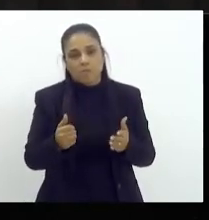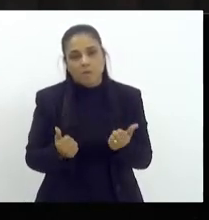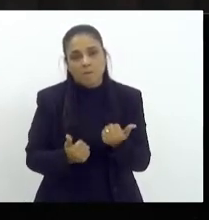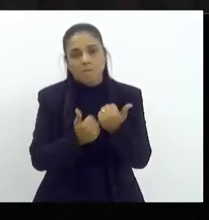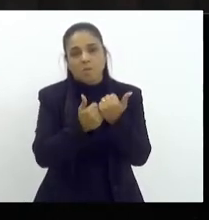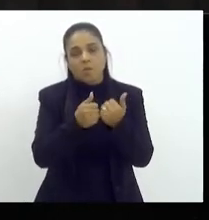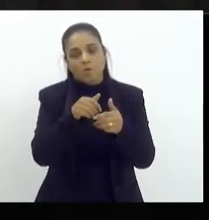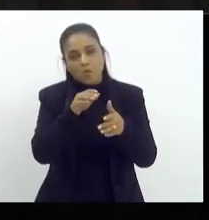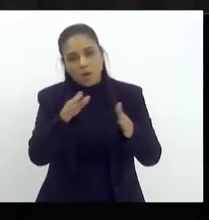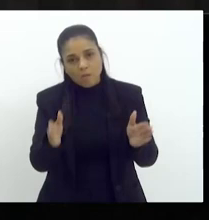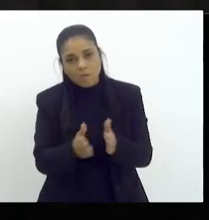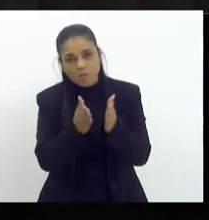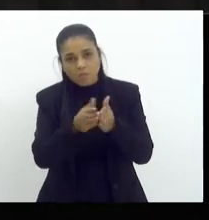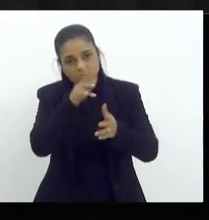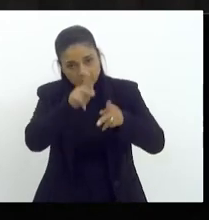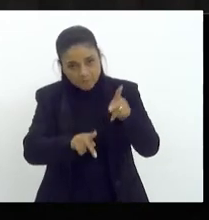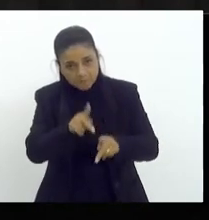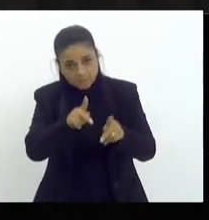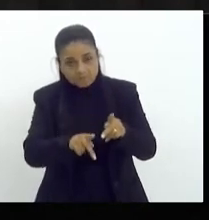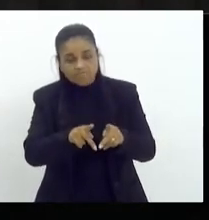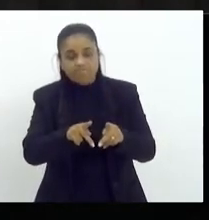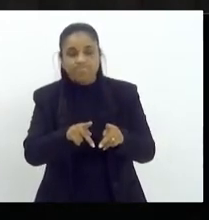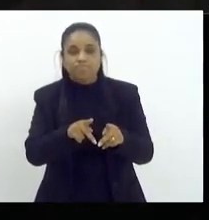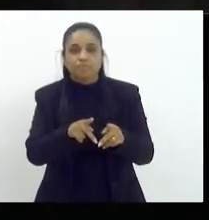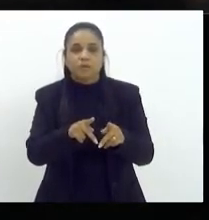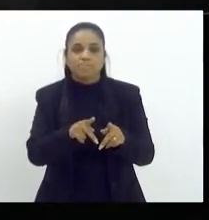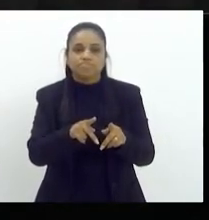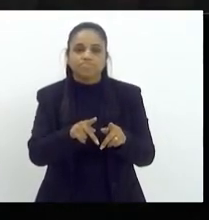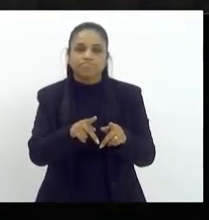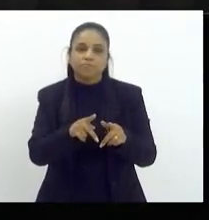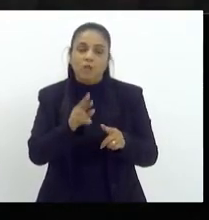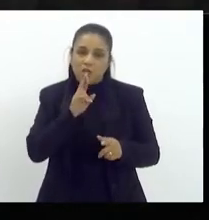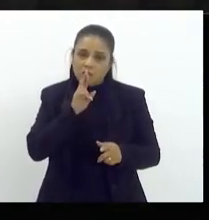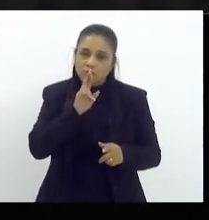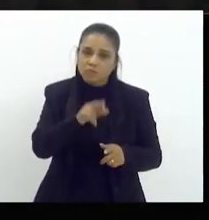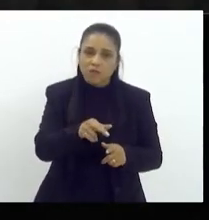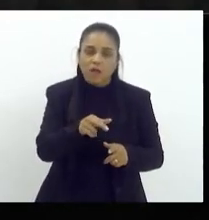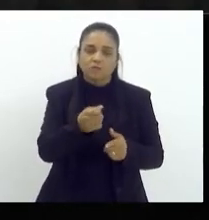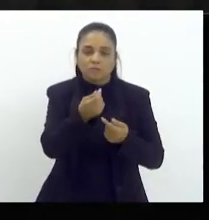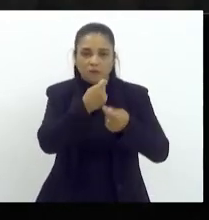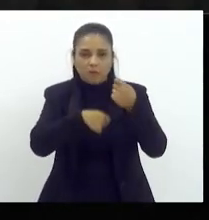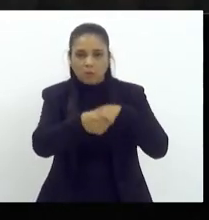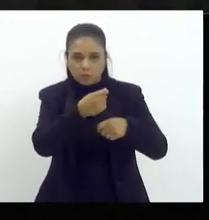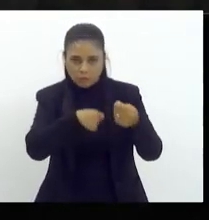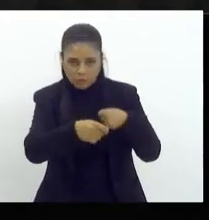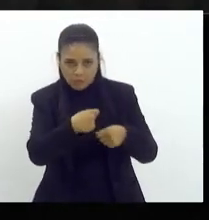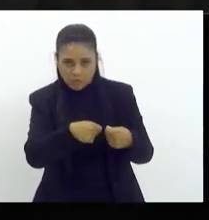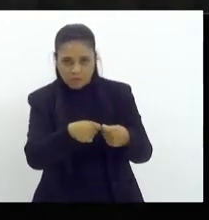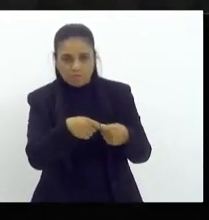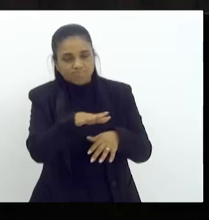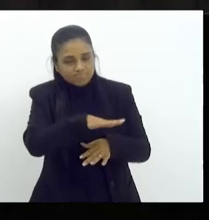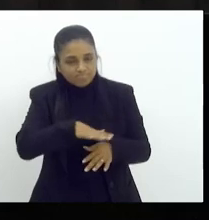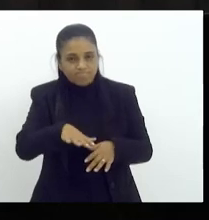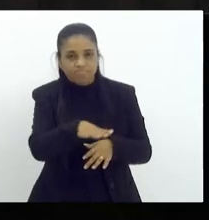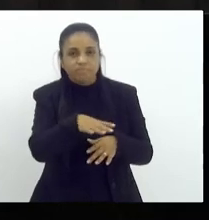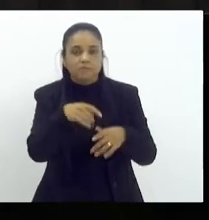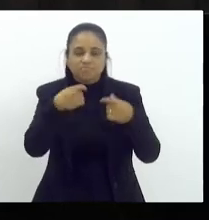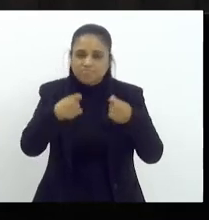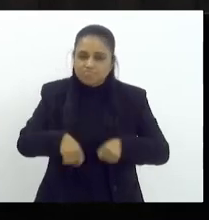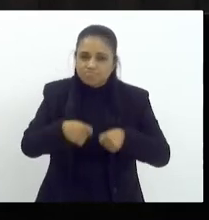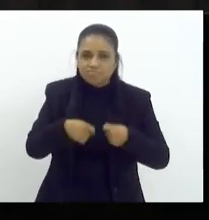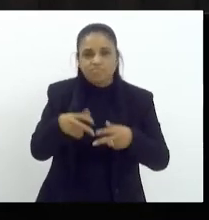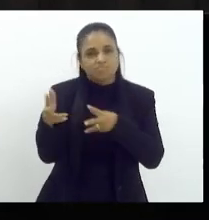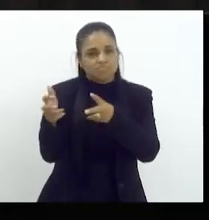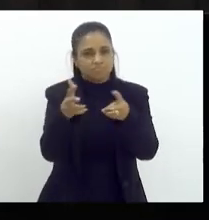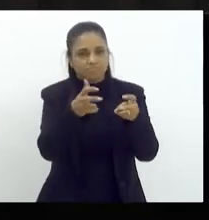pelo efeitos efeitos graves da economia Regional então a gente vê a necessidade da